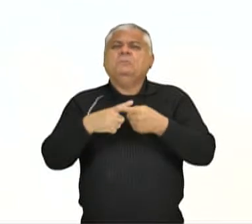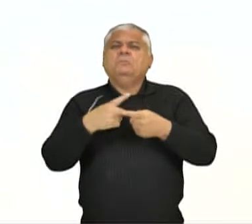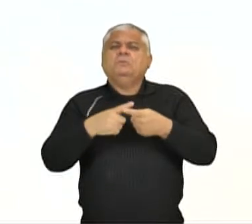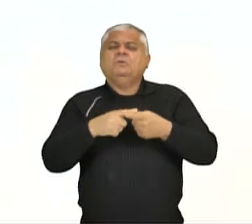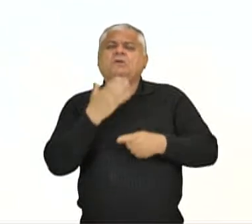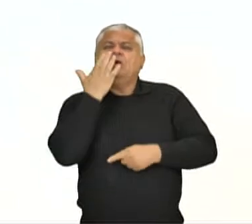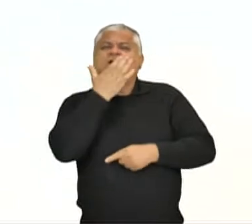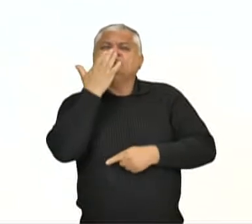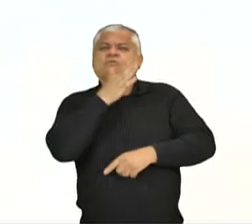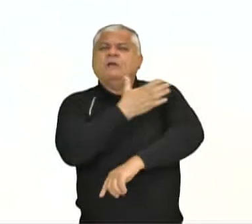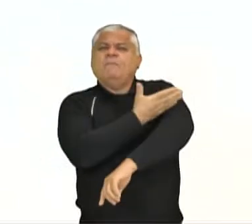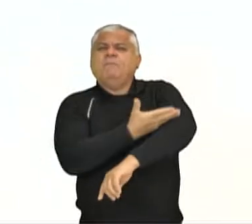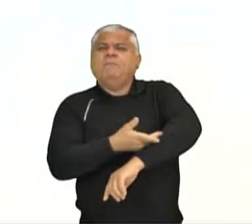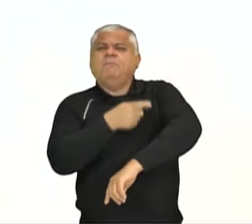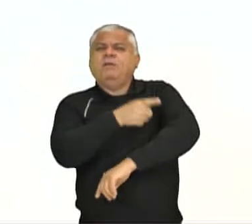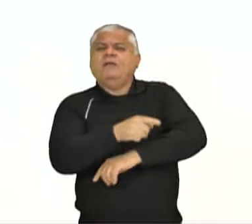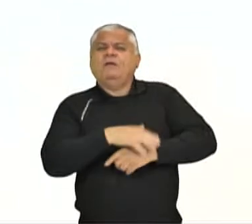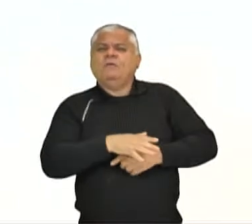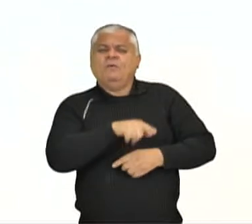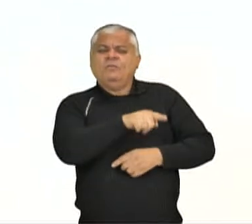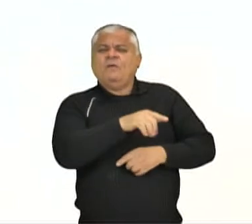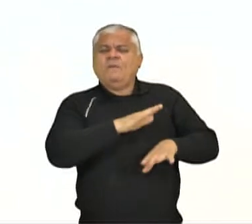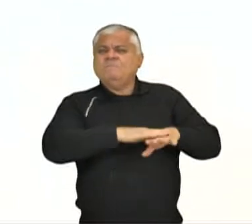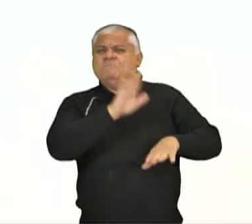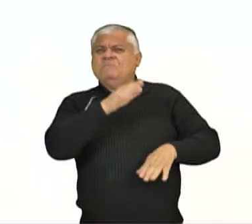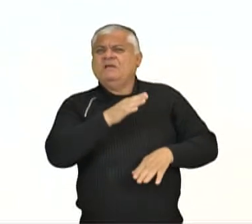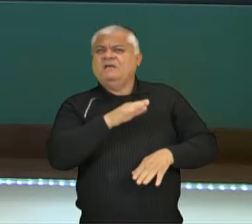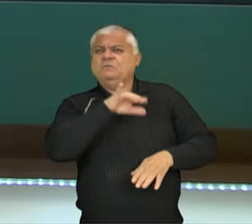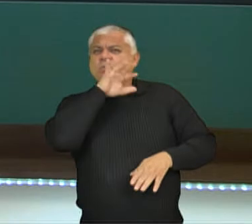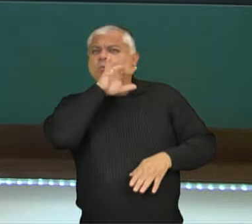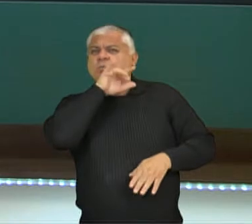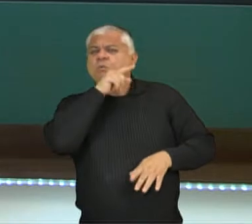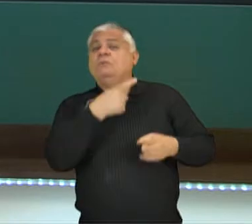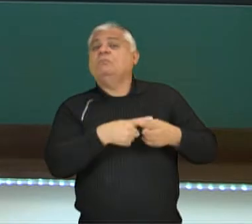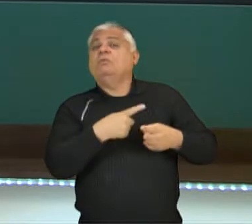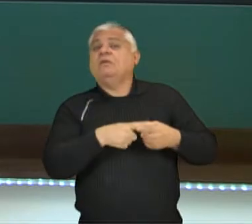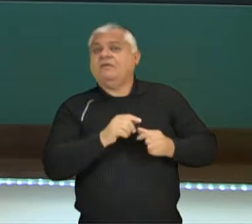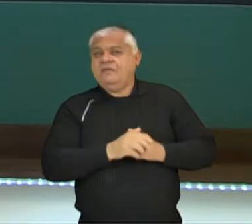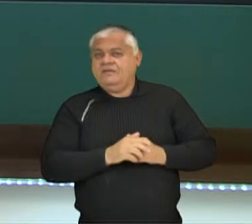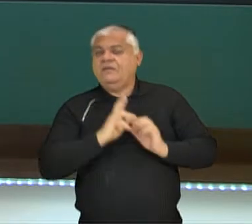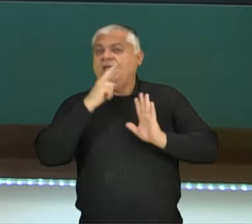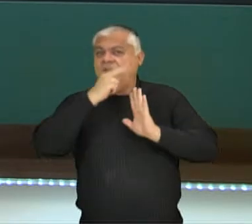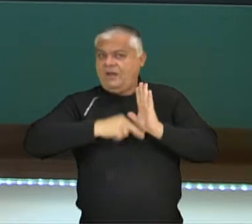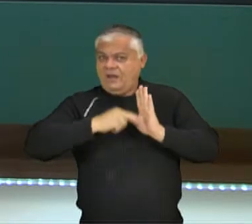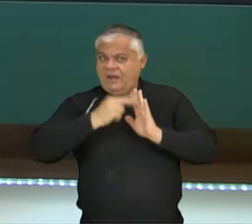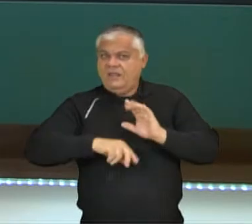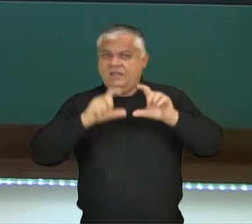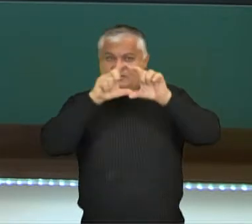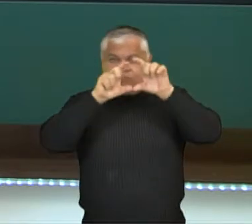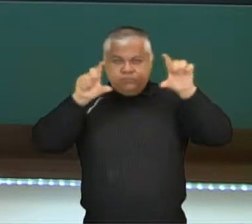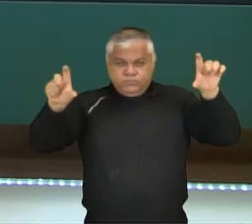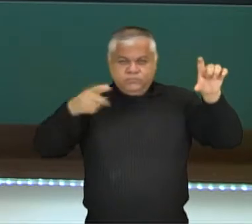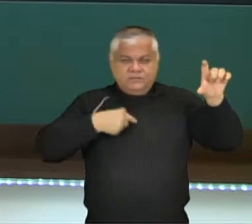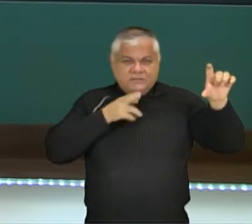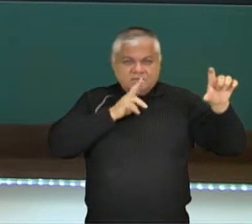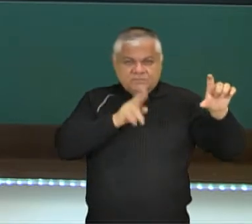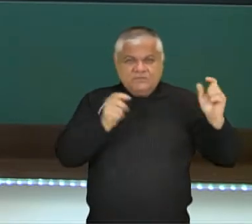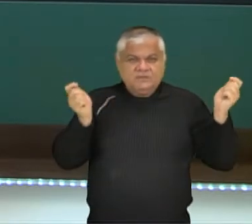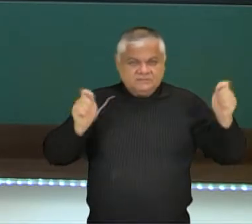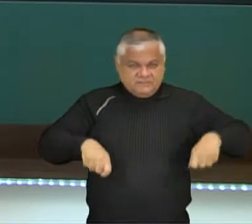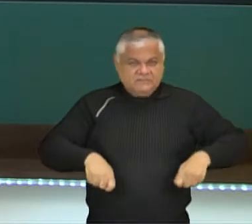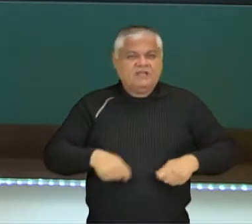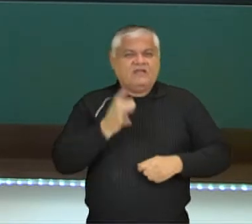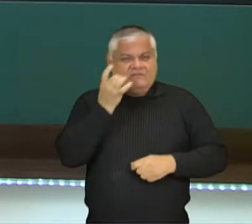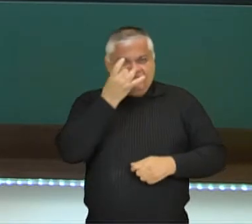refinado branco não é o mais indicado para o consumo? É só você ler o fragmento que você consegue responder.